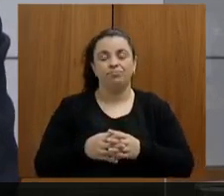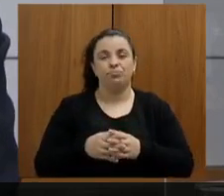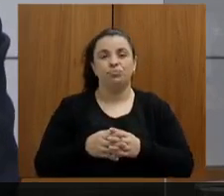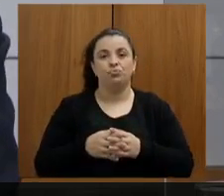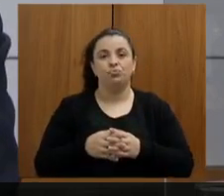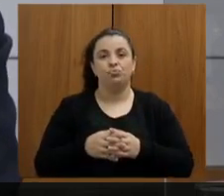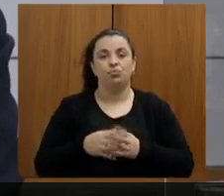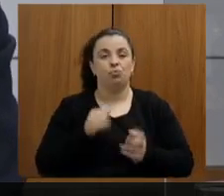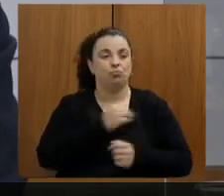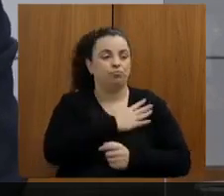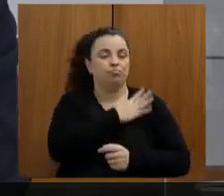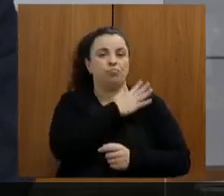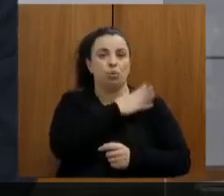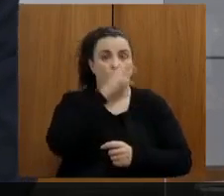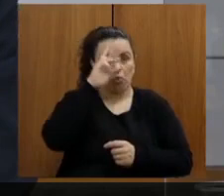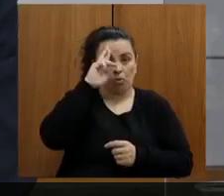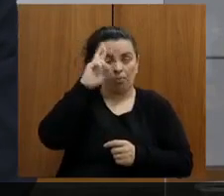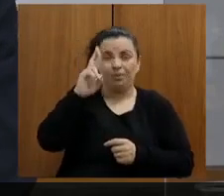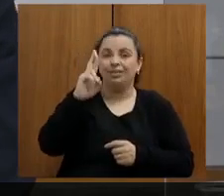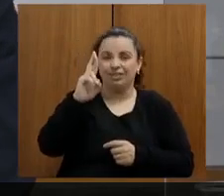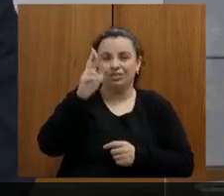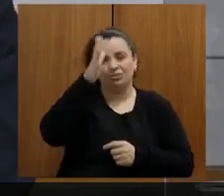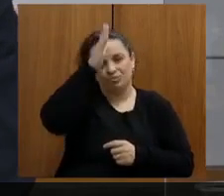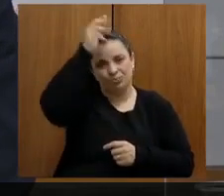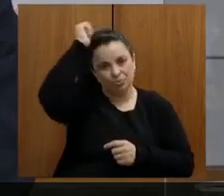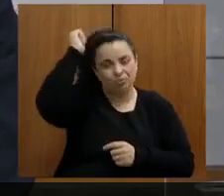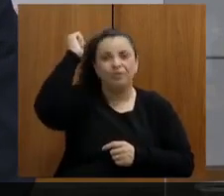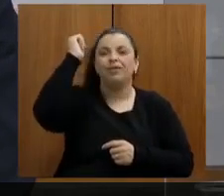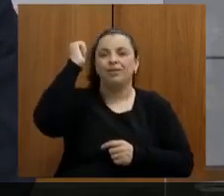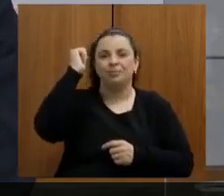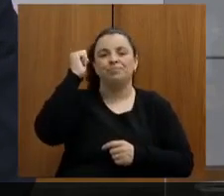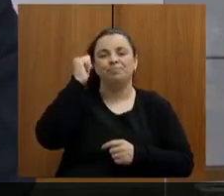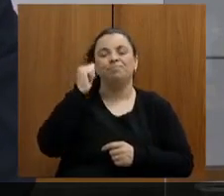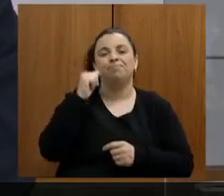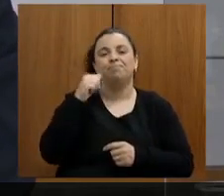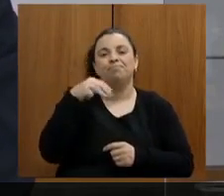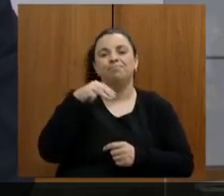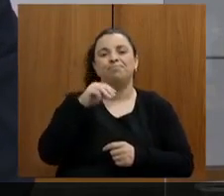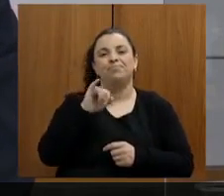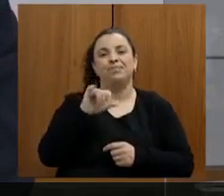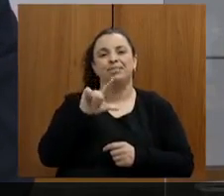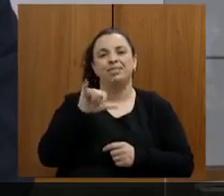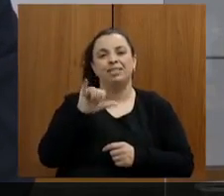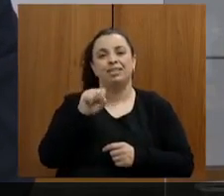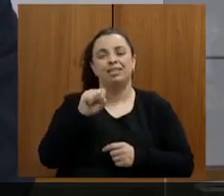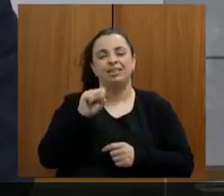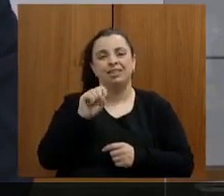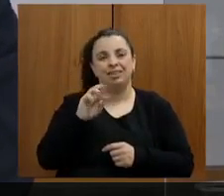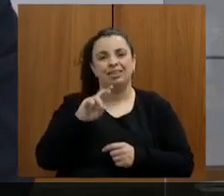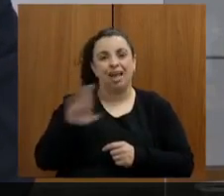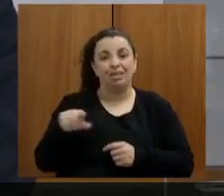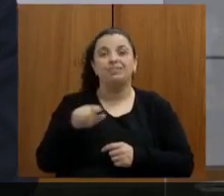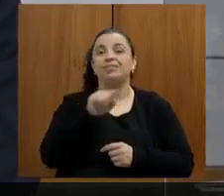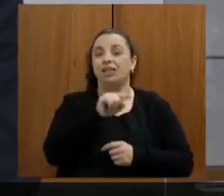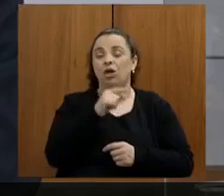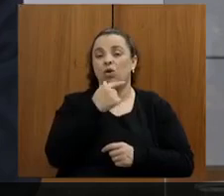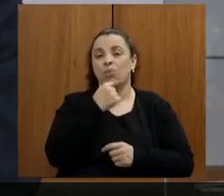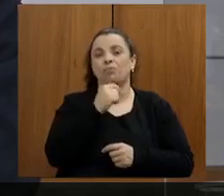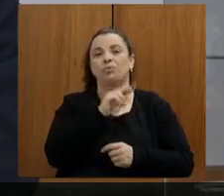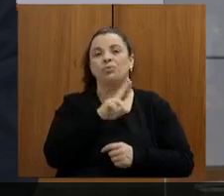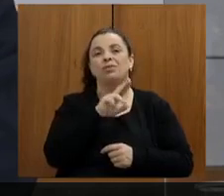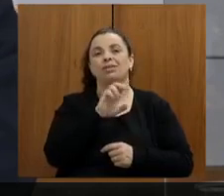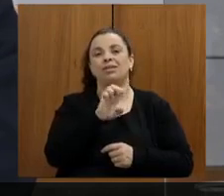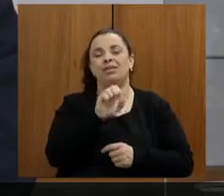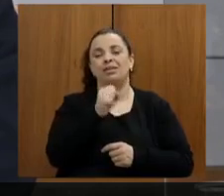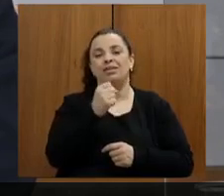Comandante de Bombeiros Militar de Minas Gerais Coronel Estevam que traz também todo o comando acompanhando a ele